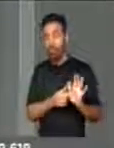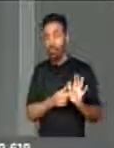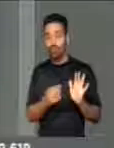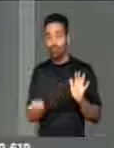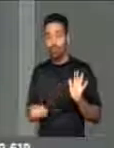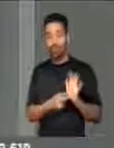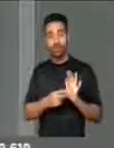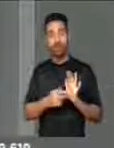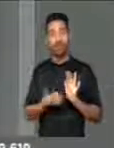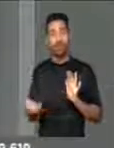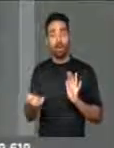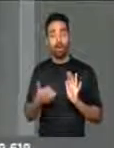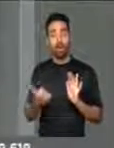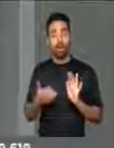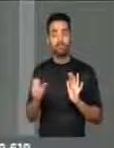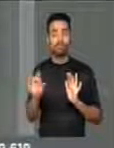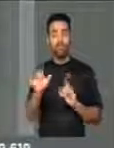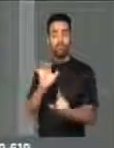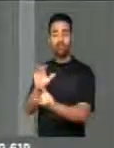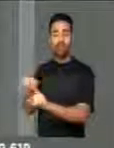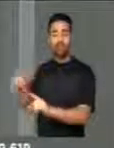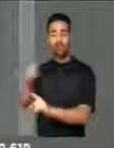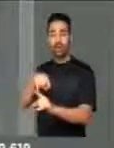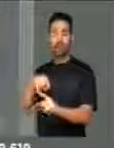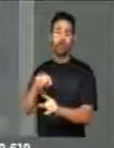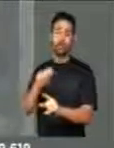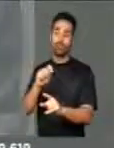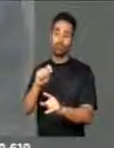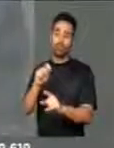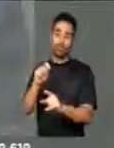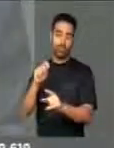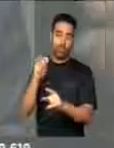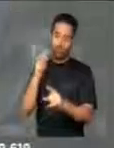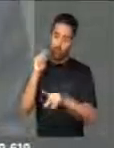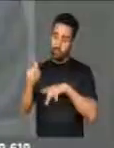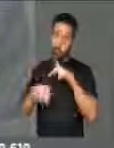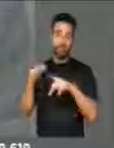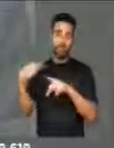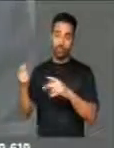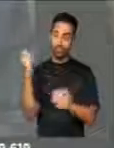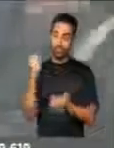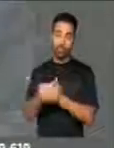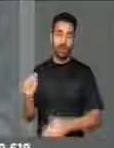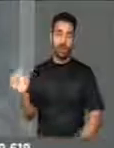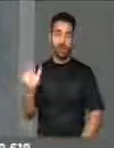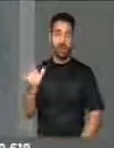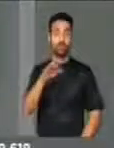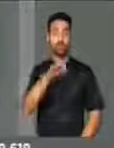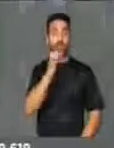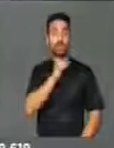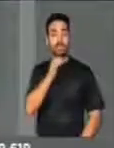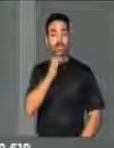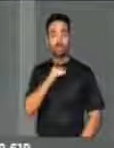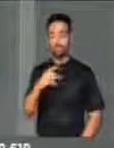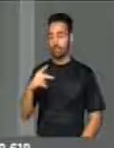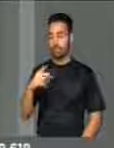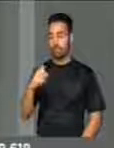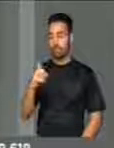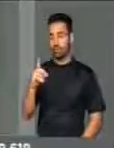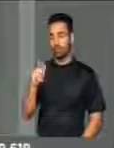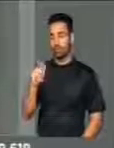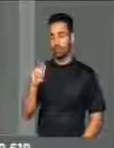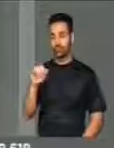verdade quer que o povo pague o pato depois das tarifas. Por exemplo, as tarifas de pedágio, que